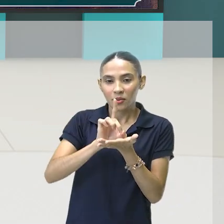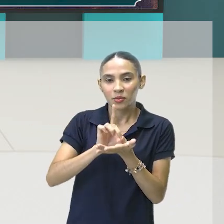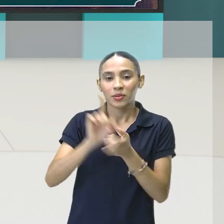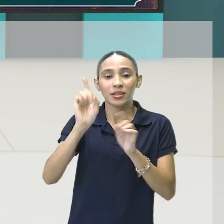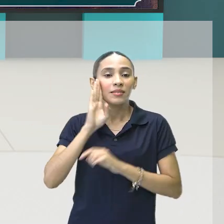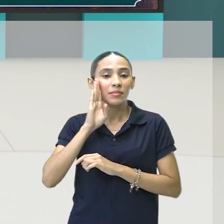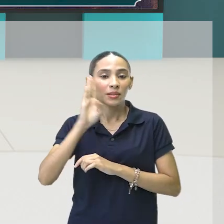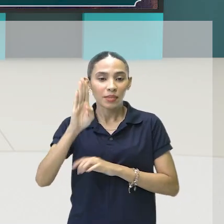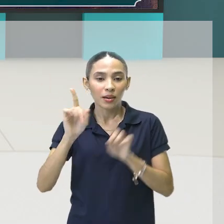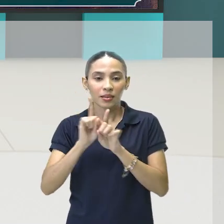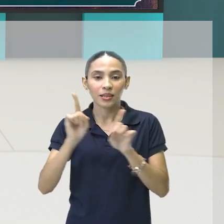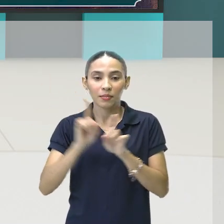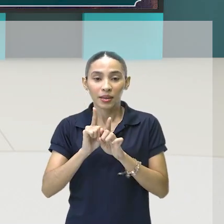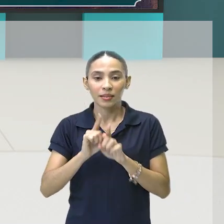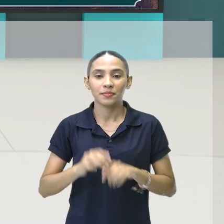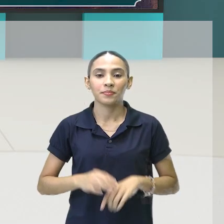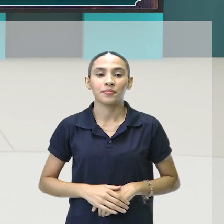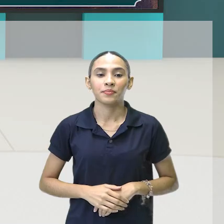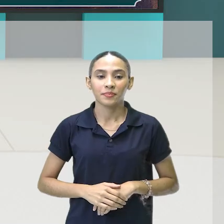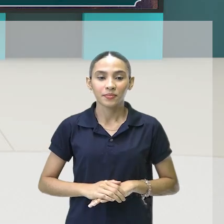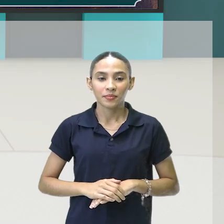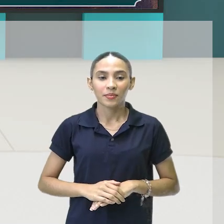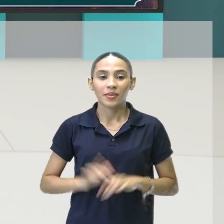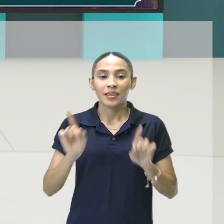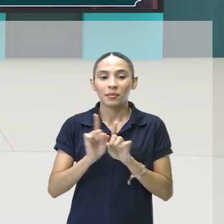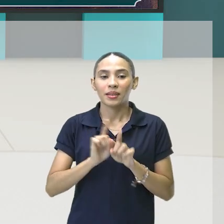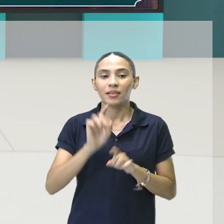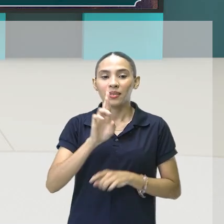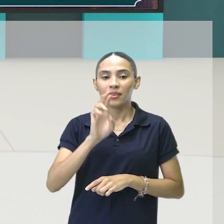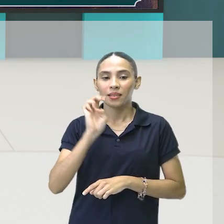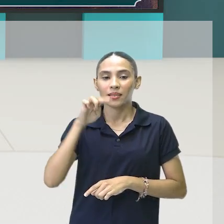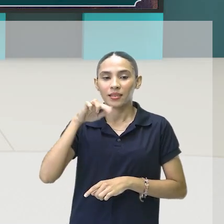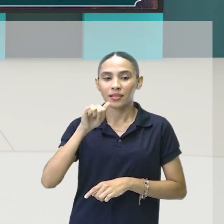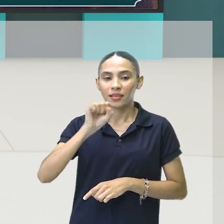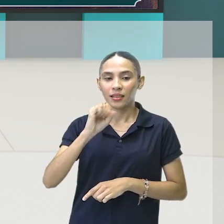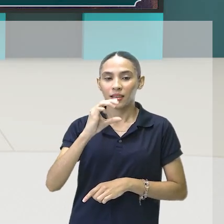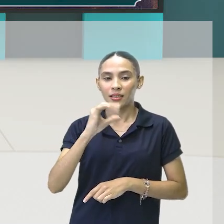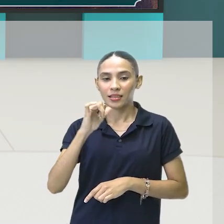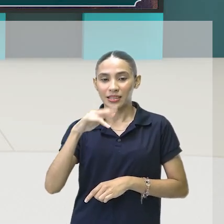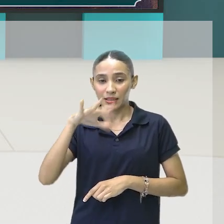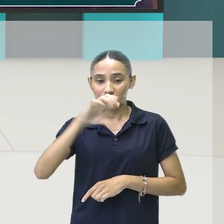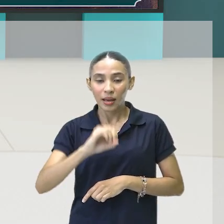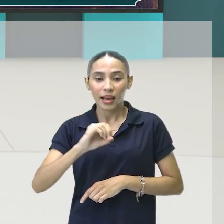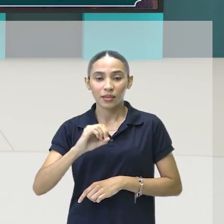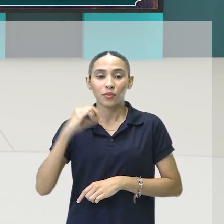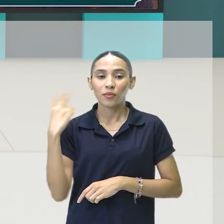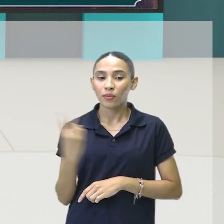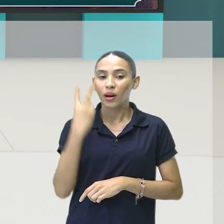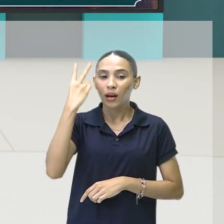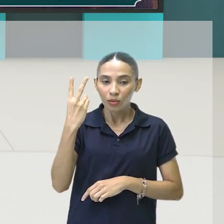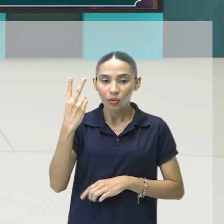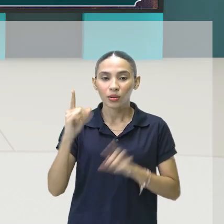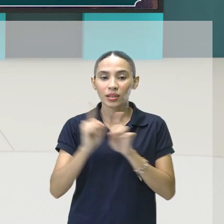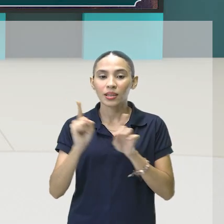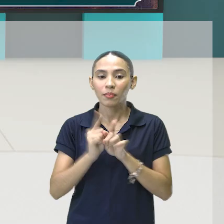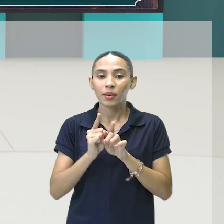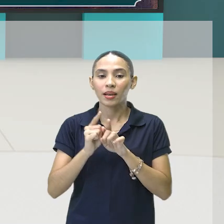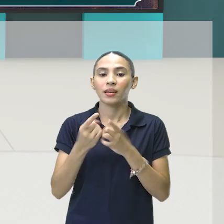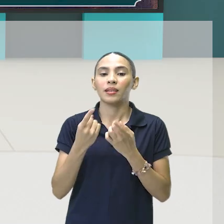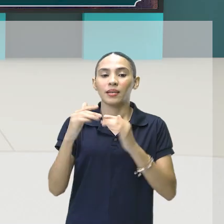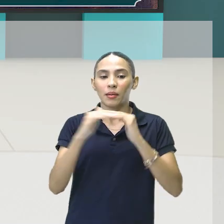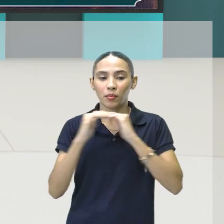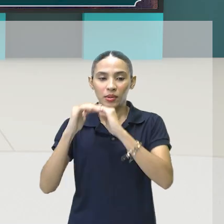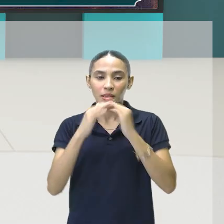uma arte essencialmente religiosa. O Renascimento o resgata dos valores clássicos e a busca pela harmonia